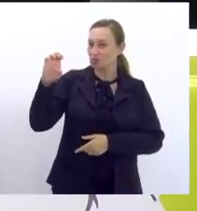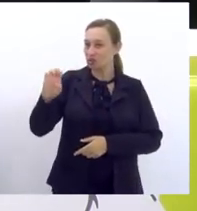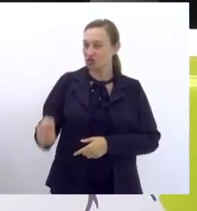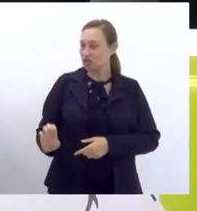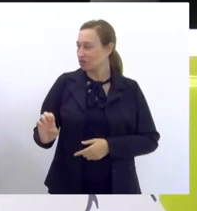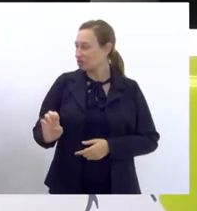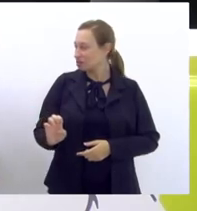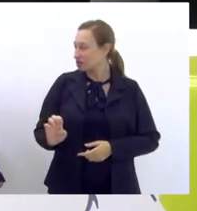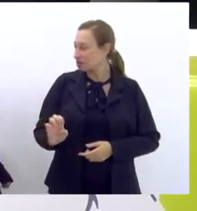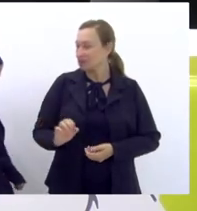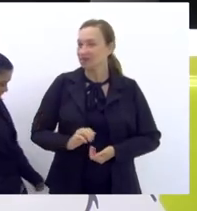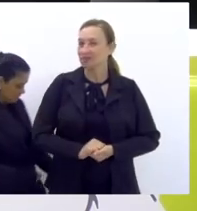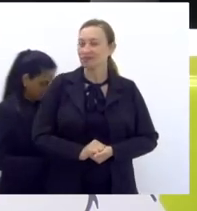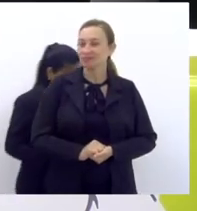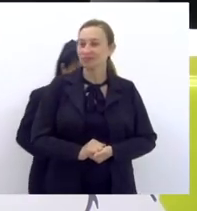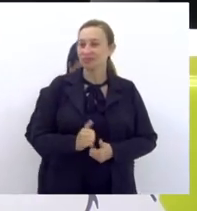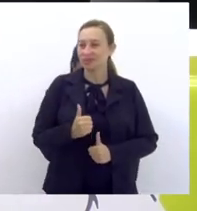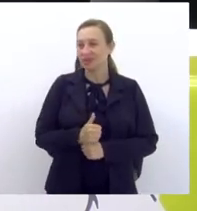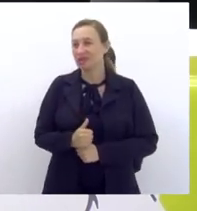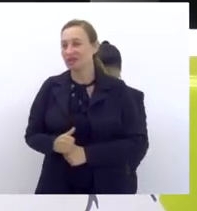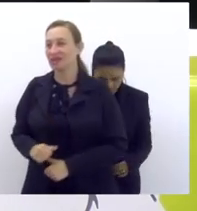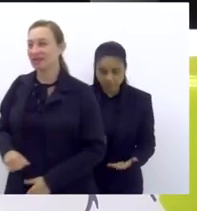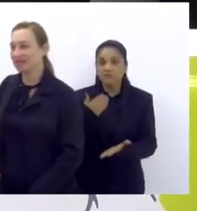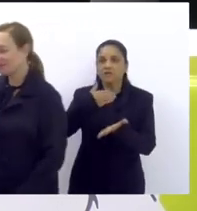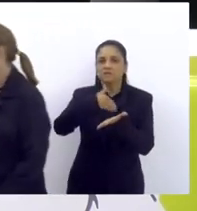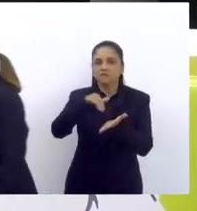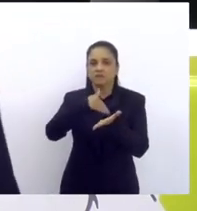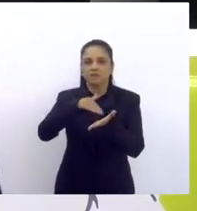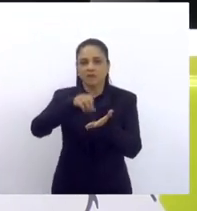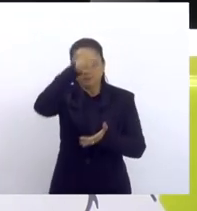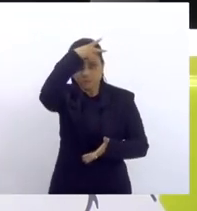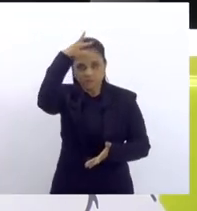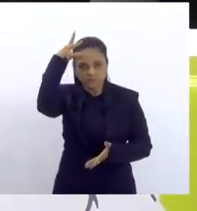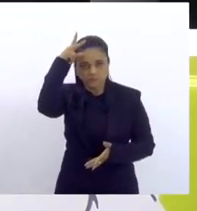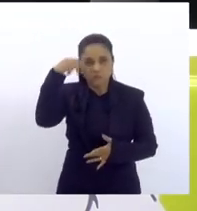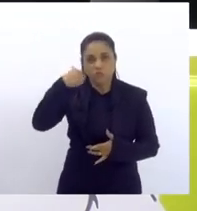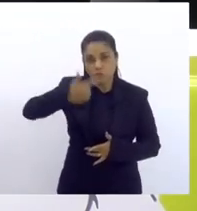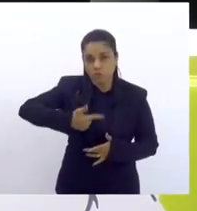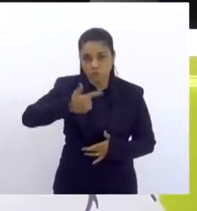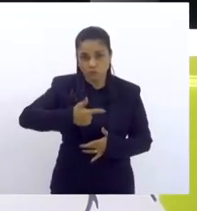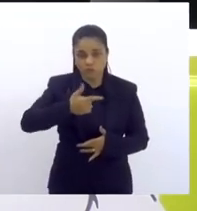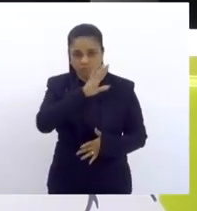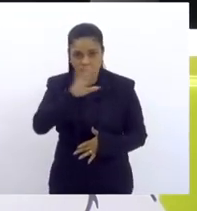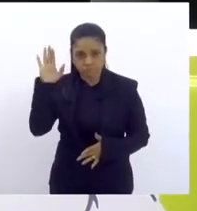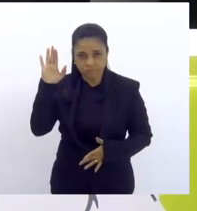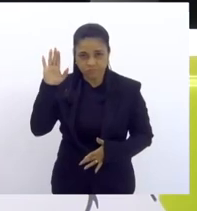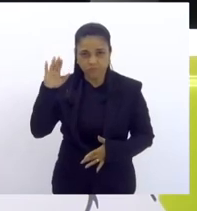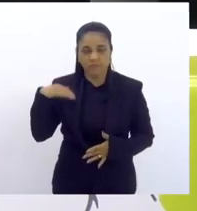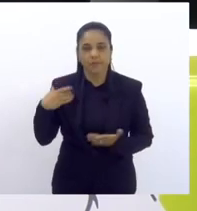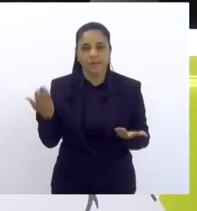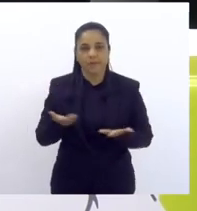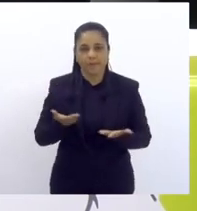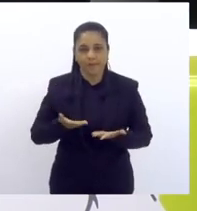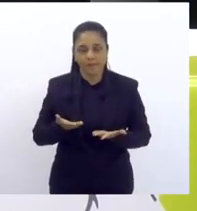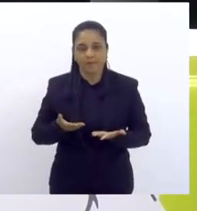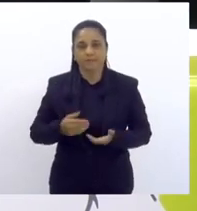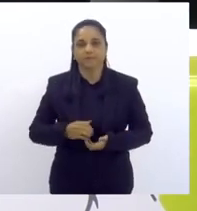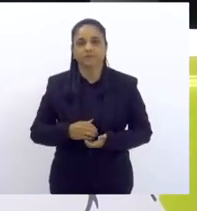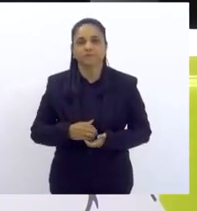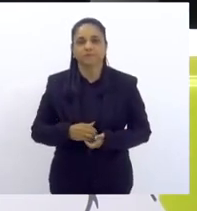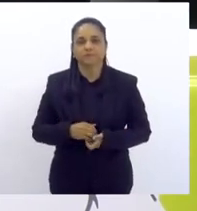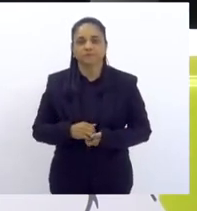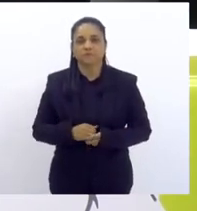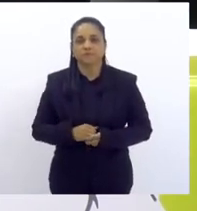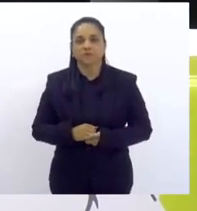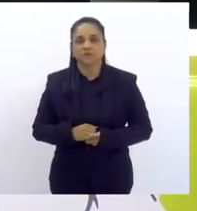irmão Vinícius Cordeiro hoje secretário municipal pela segunda vez dessa dessa pasta eu como